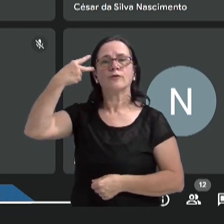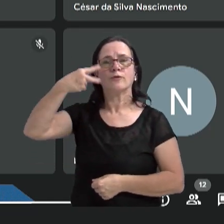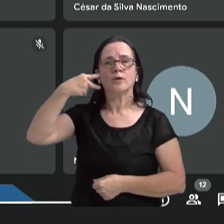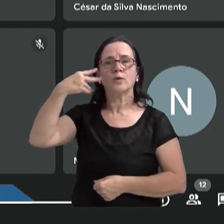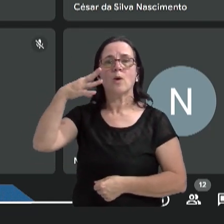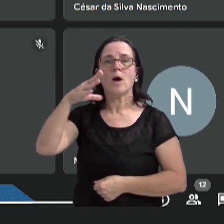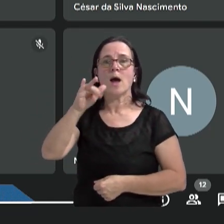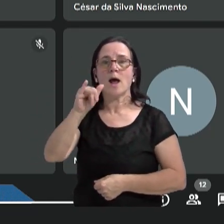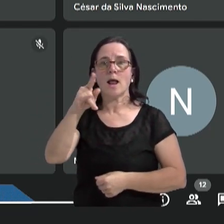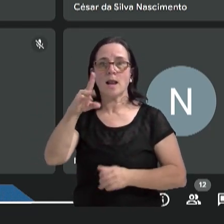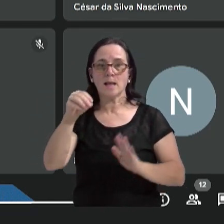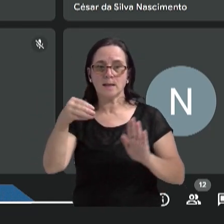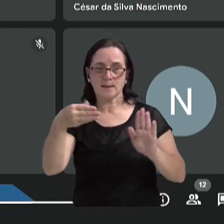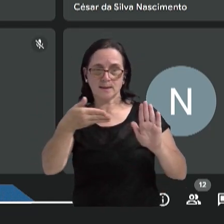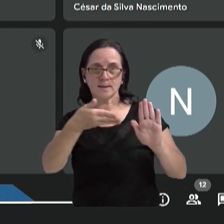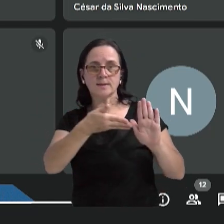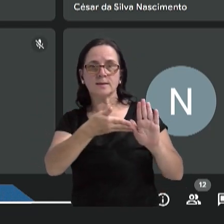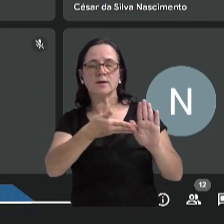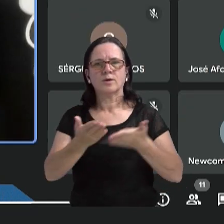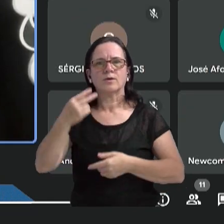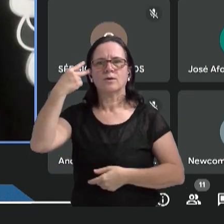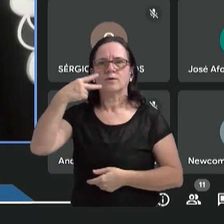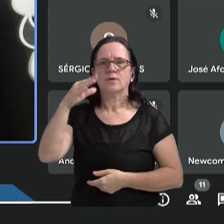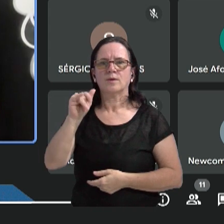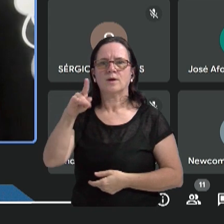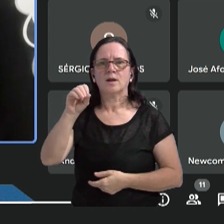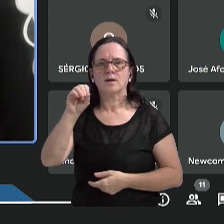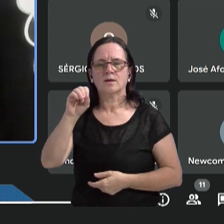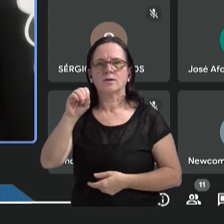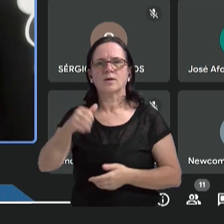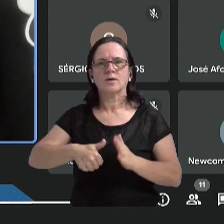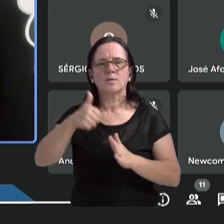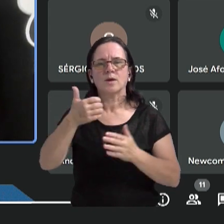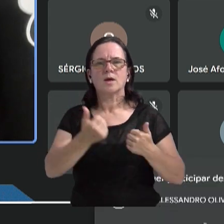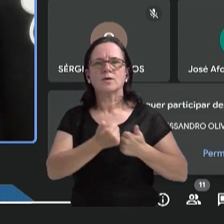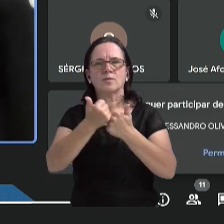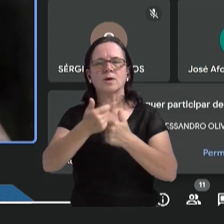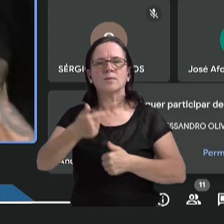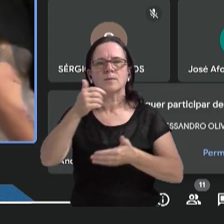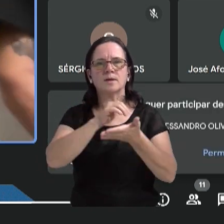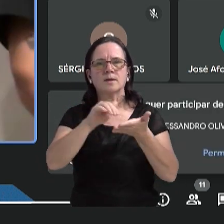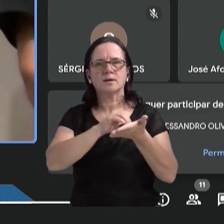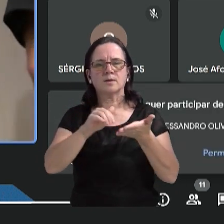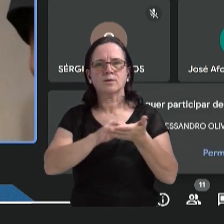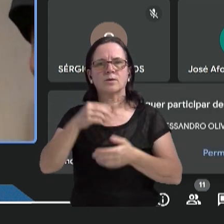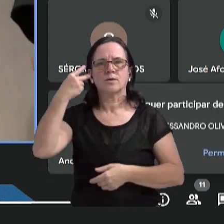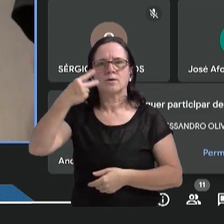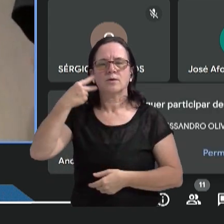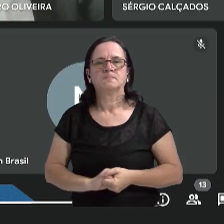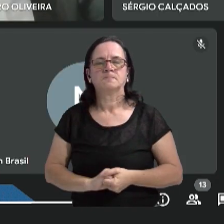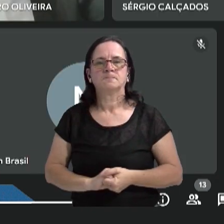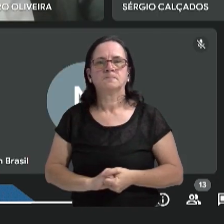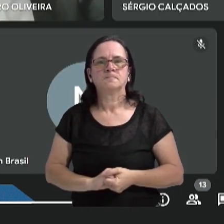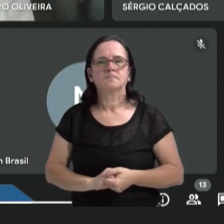alemão e Sérgio calçados votaram contrário com votos suficientes a favor o presidente Cléber do Cavaco